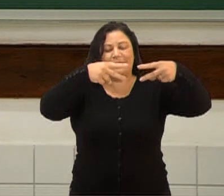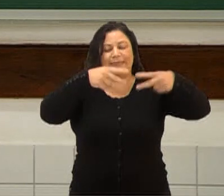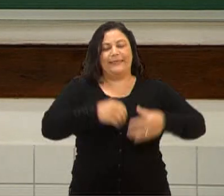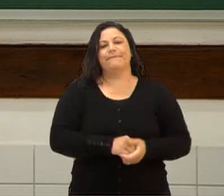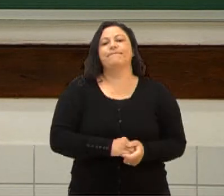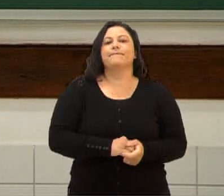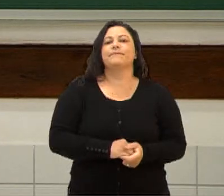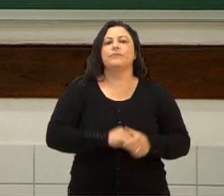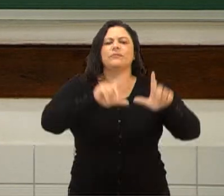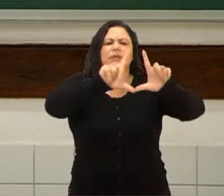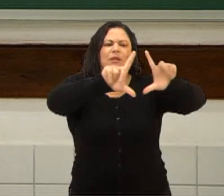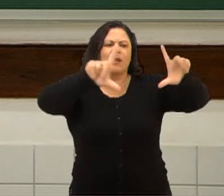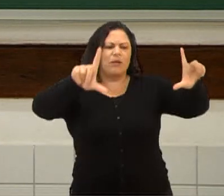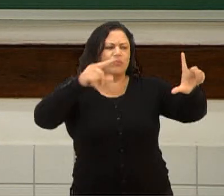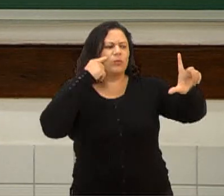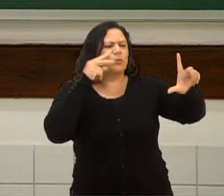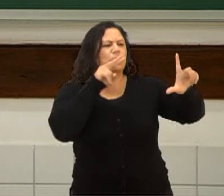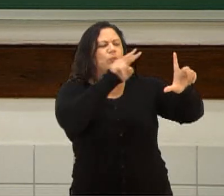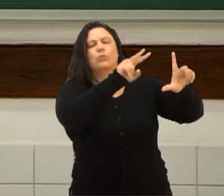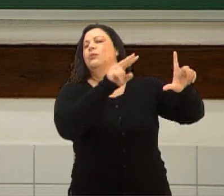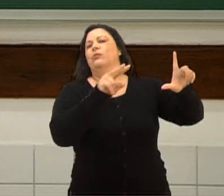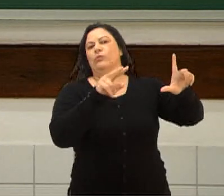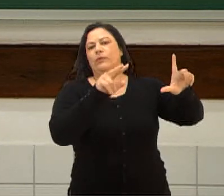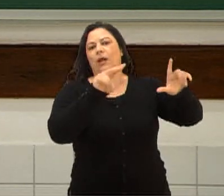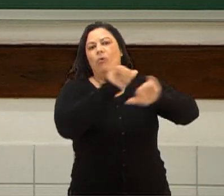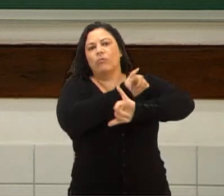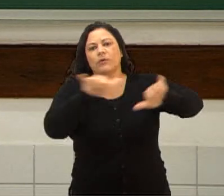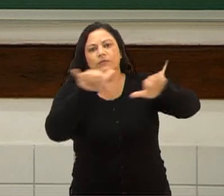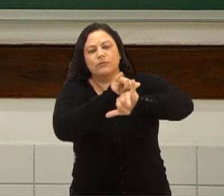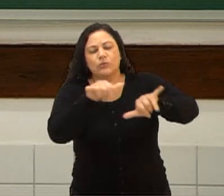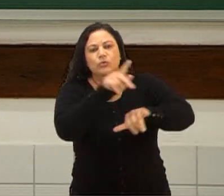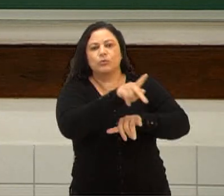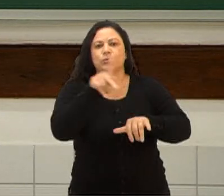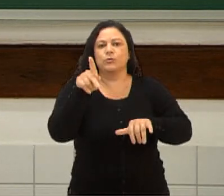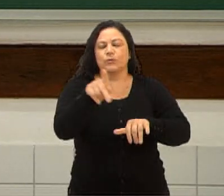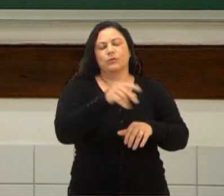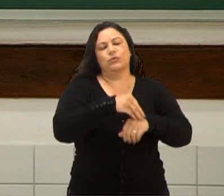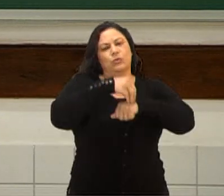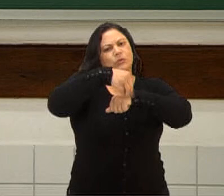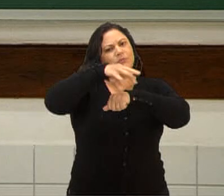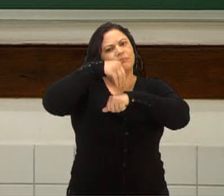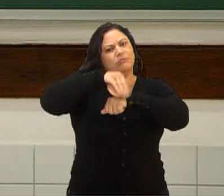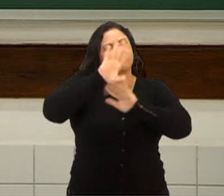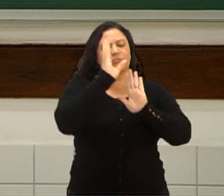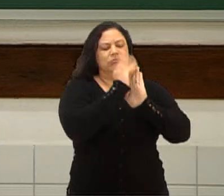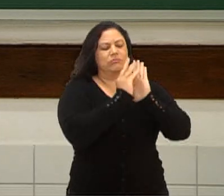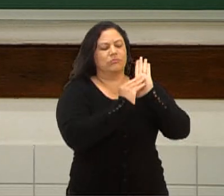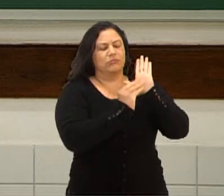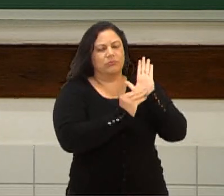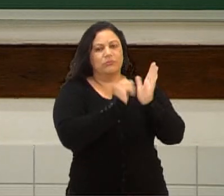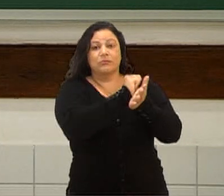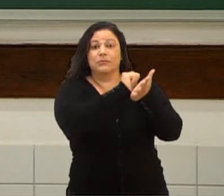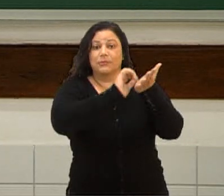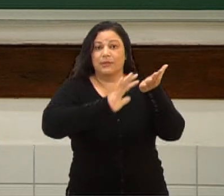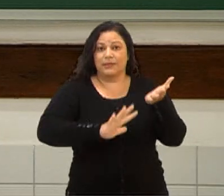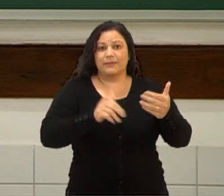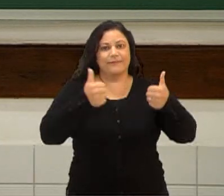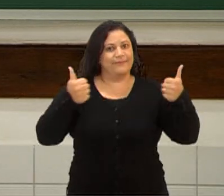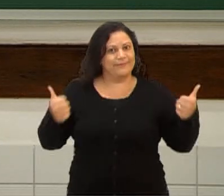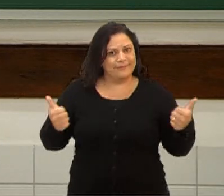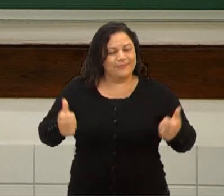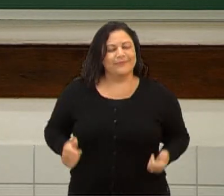seu professor, algumas dicas, explicações sobre o conteúdo e também as atividades que ele deixar ali para você fazer,